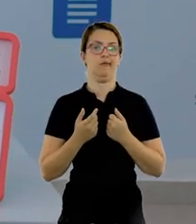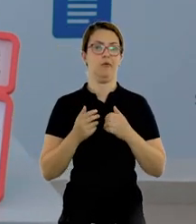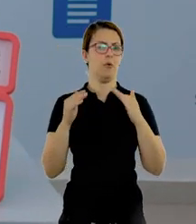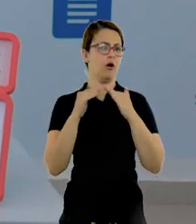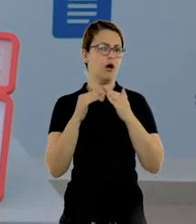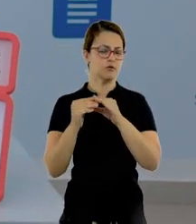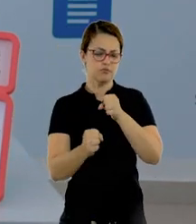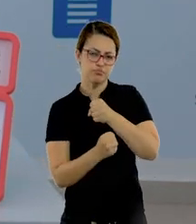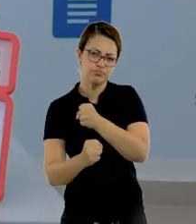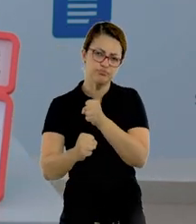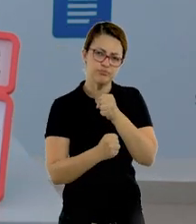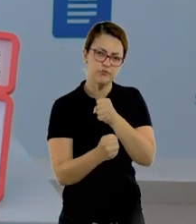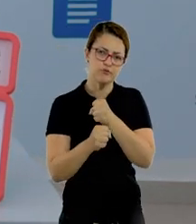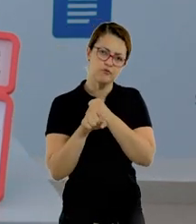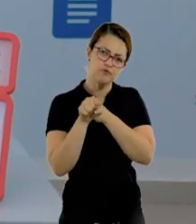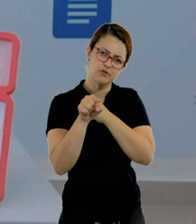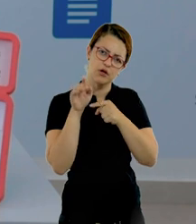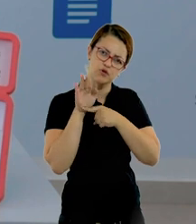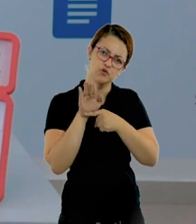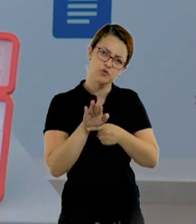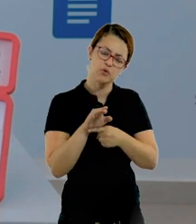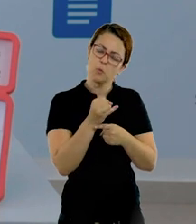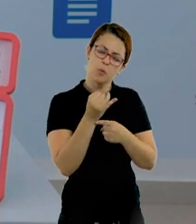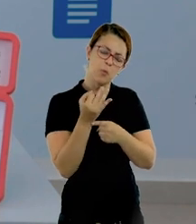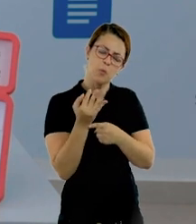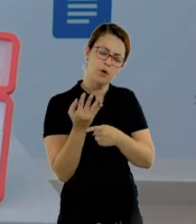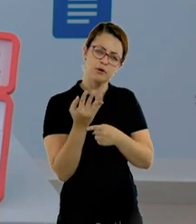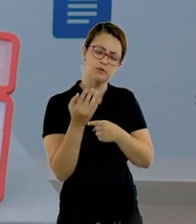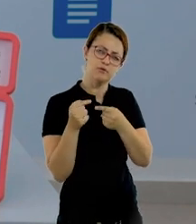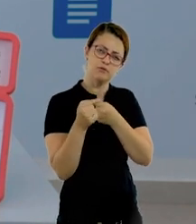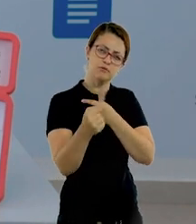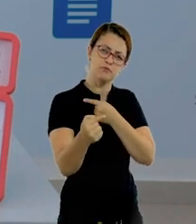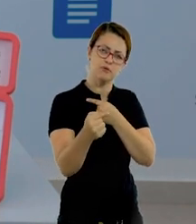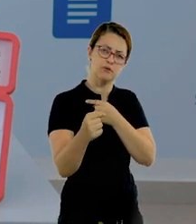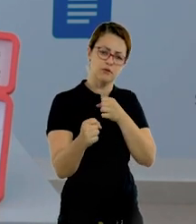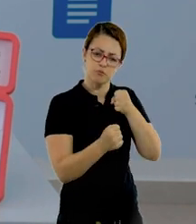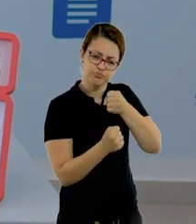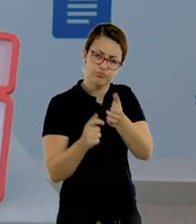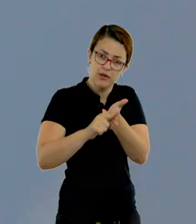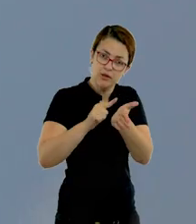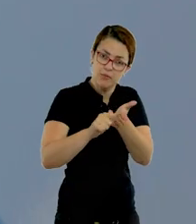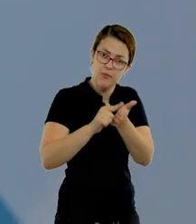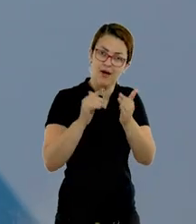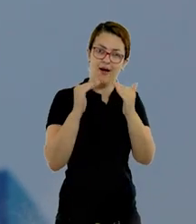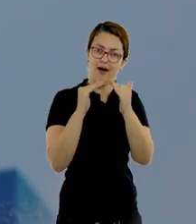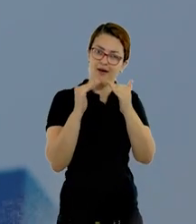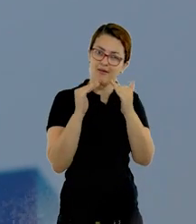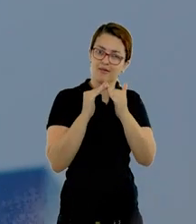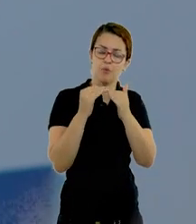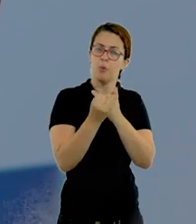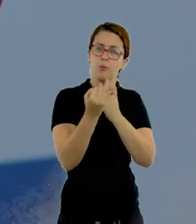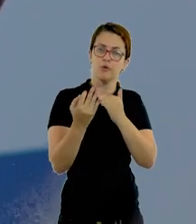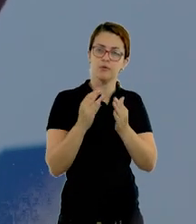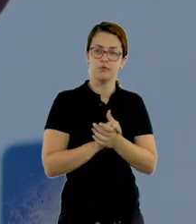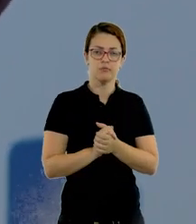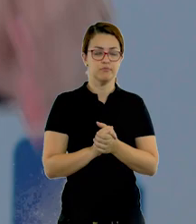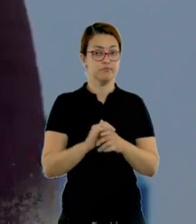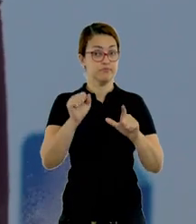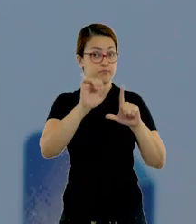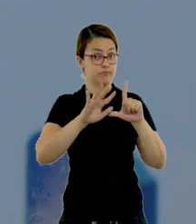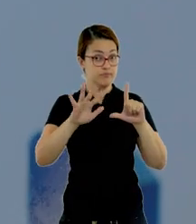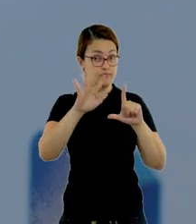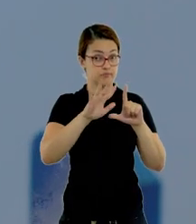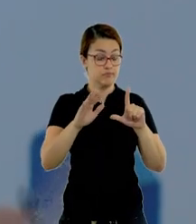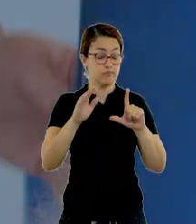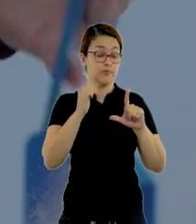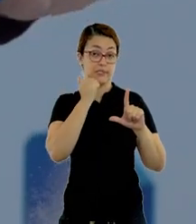limpar a casa. Você ajuda a mamãe a limpar a casa? Quantas vezes vocês limpam a casa por semana? Vocês estão vendo essas imagens?